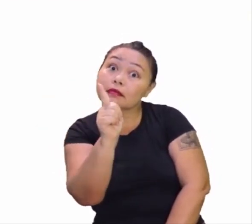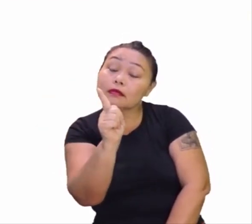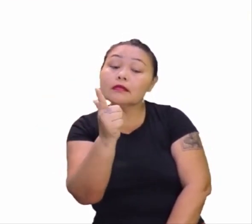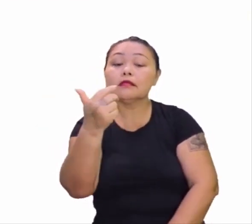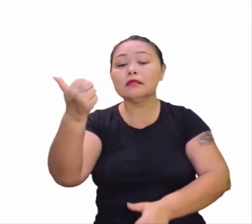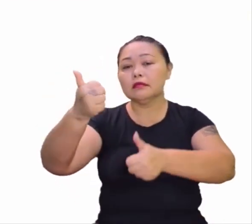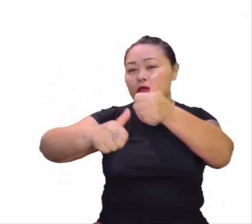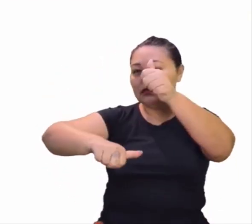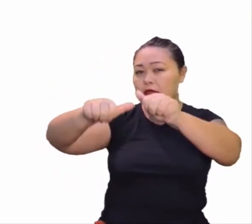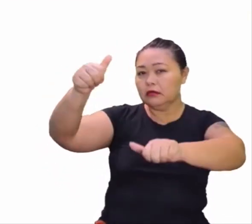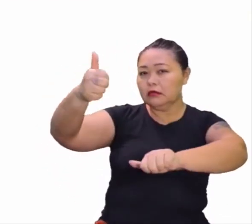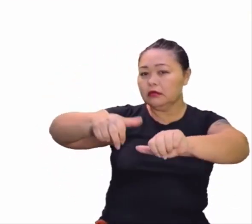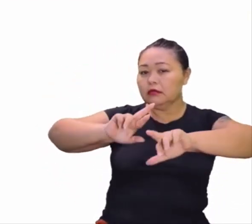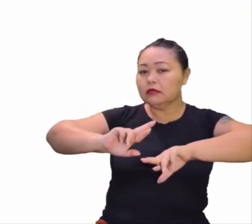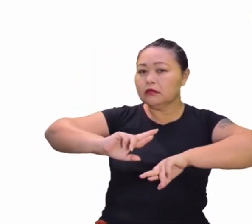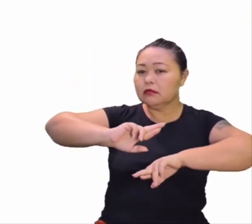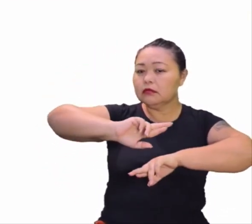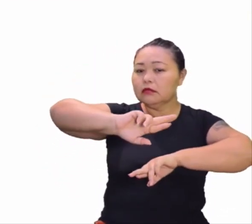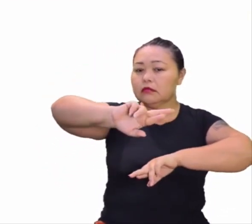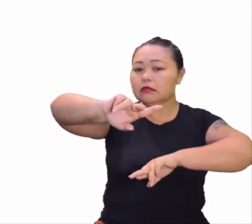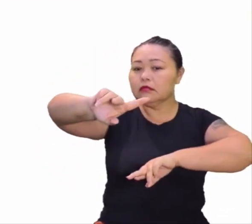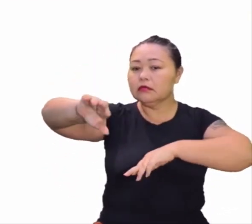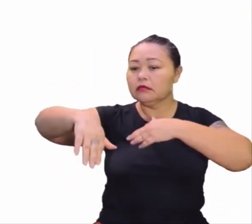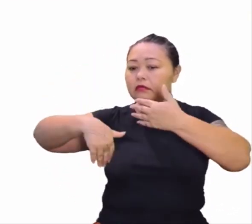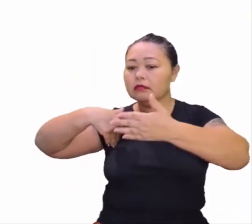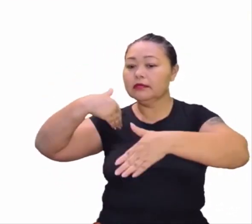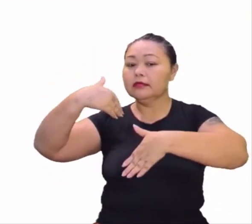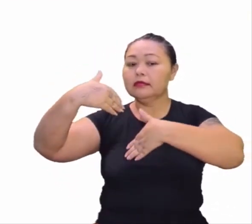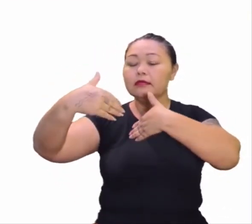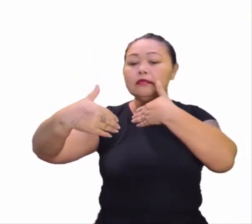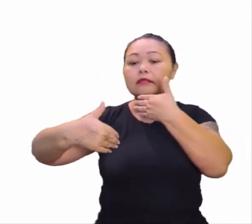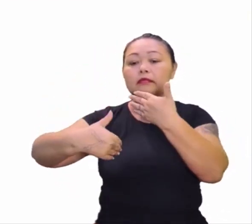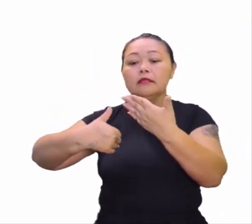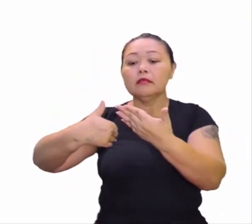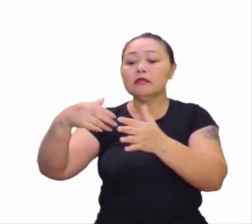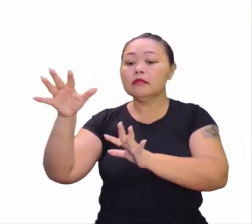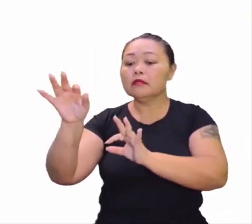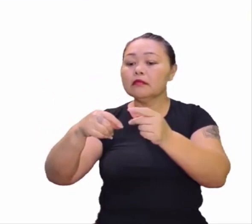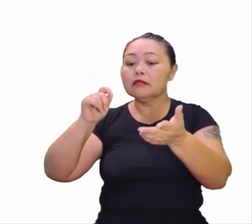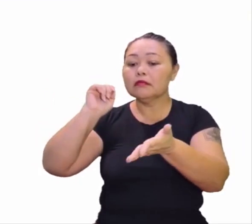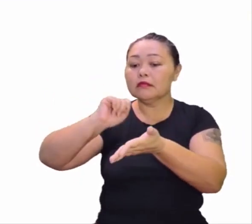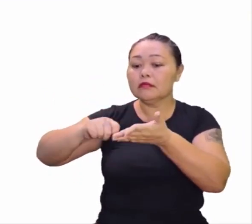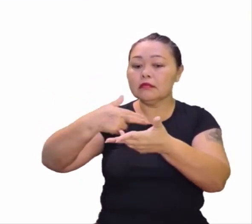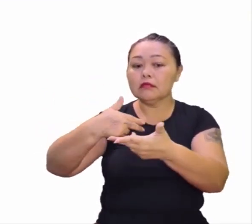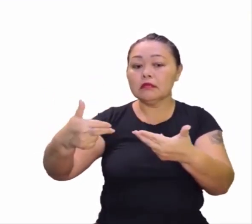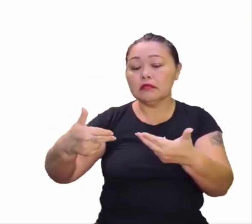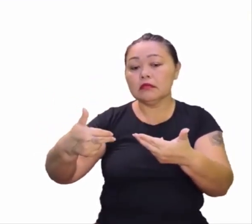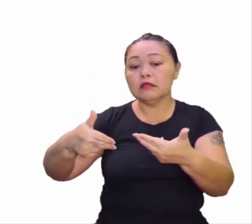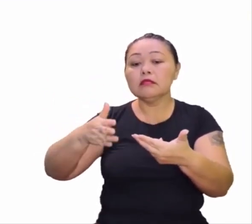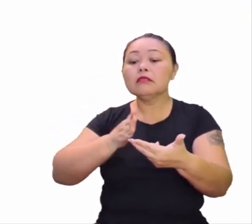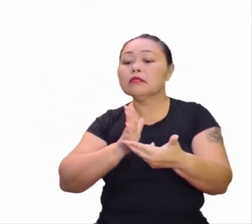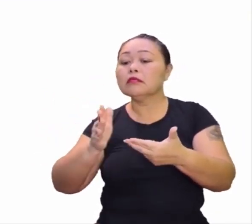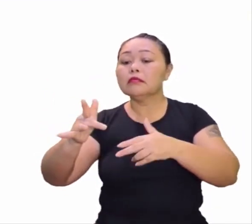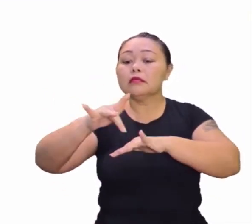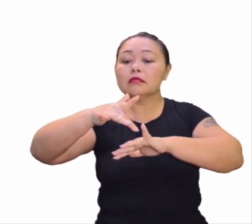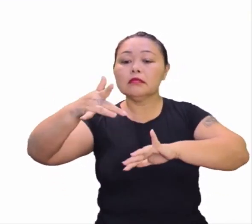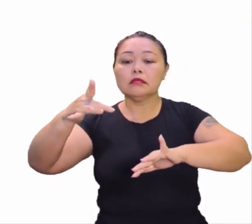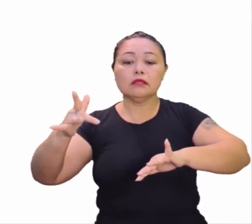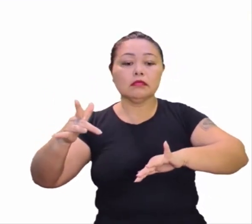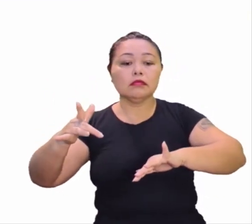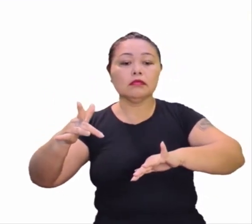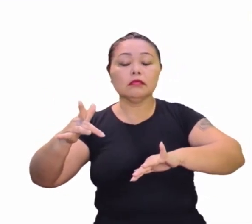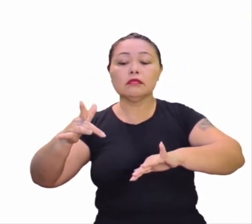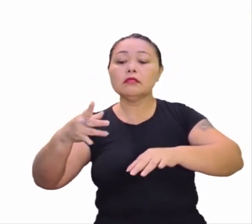consigam analisar diferentes processos de produção ou circulação